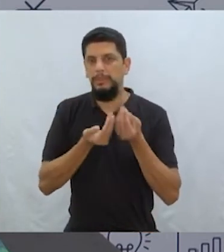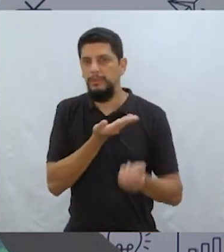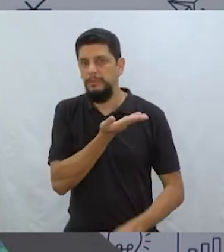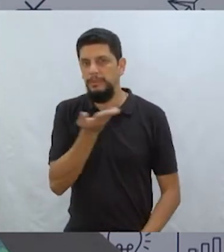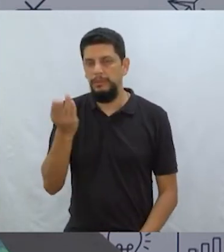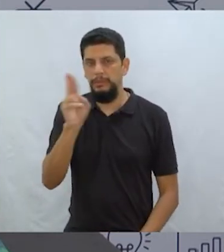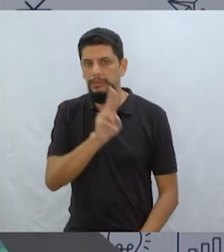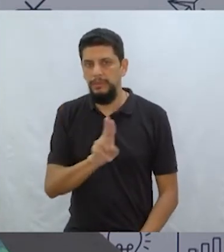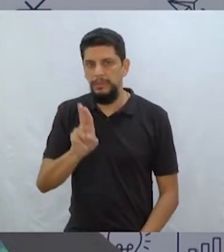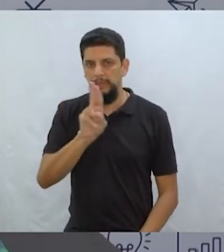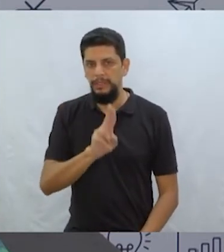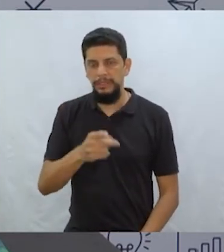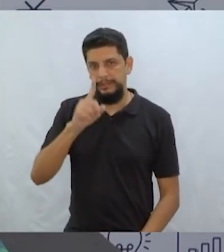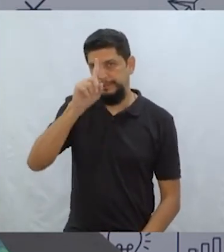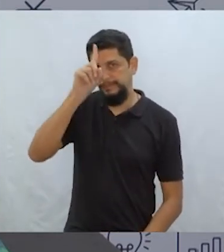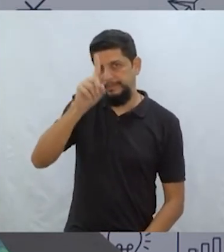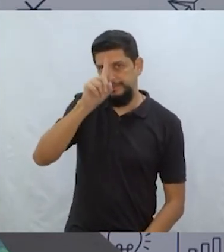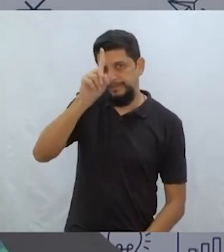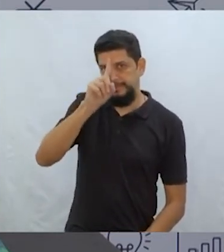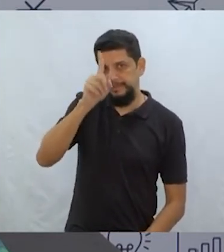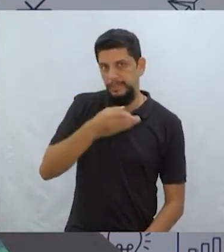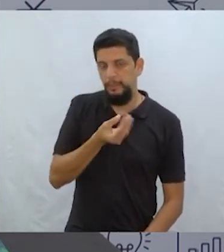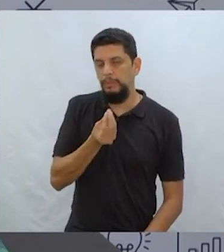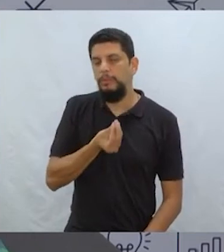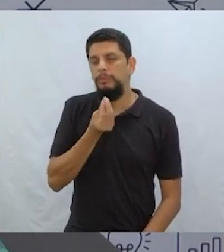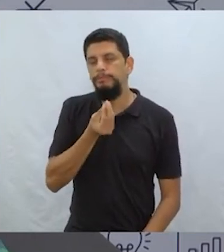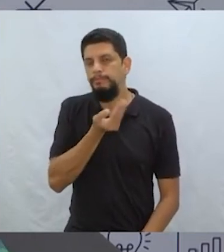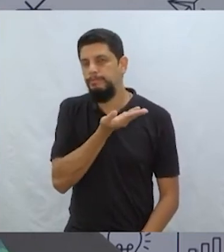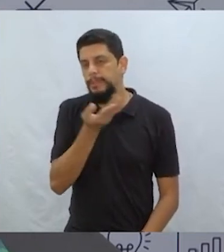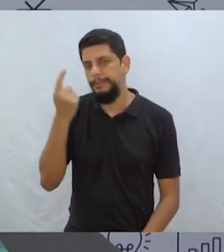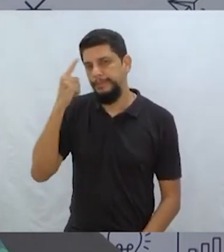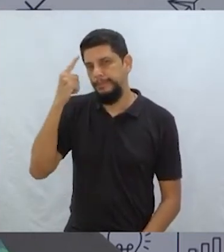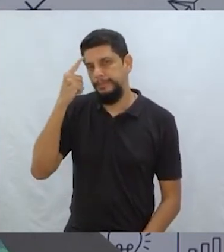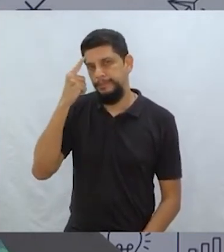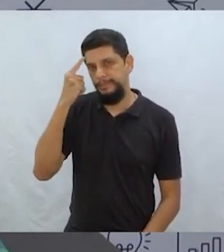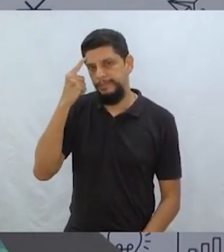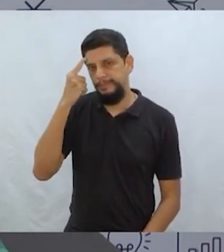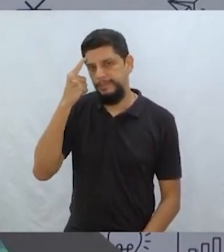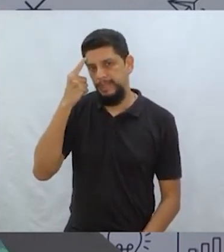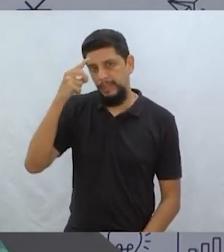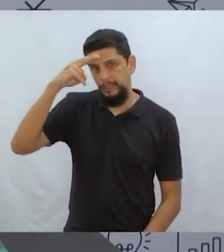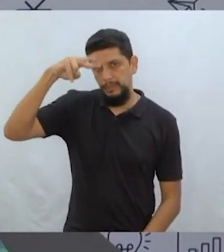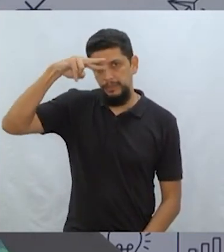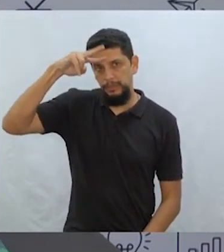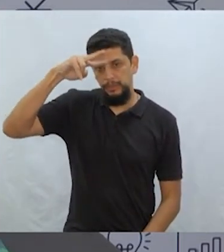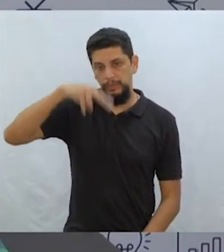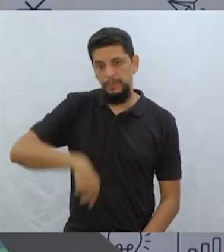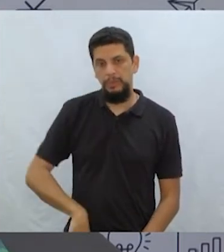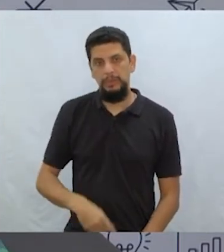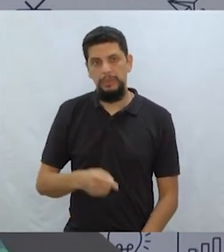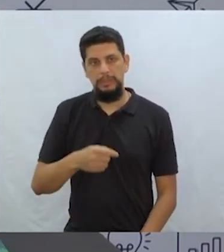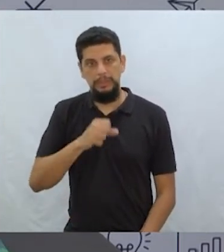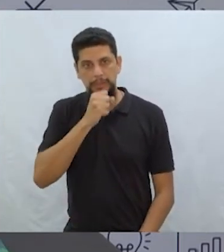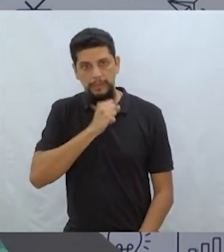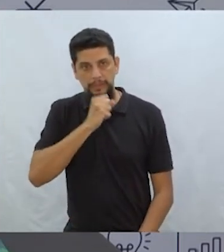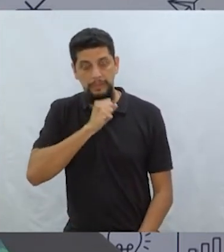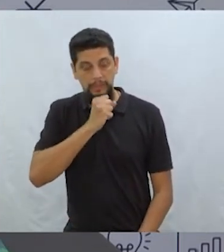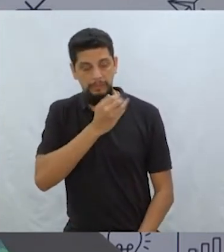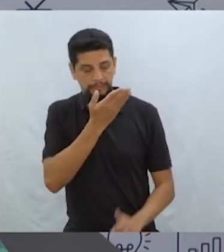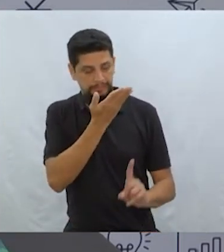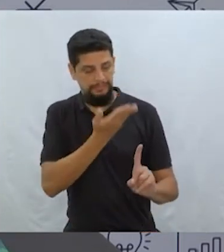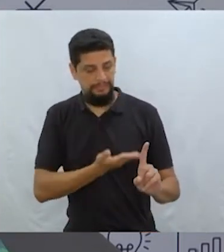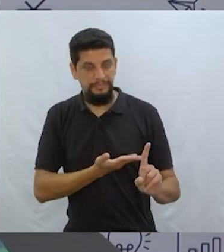como que vocês utilizaram a criatividade de vocês como que vocês imaginaram essa história do nosso